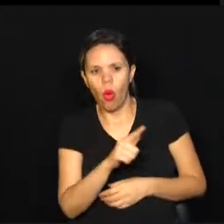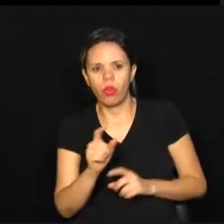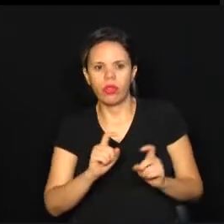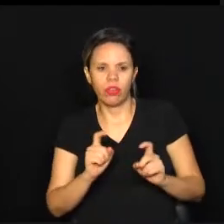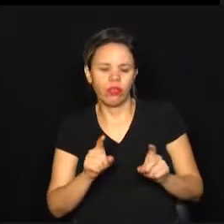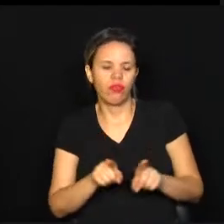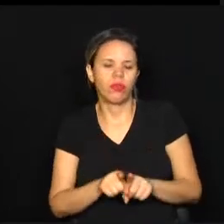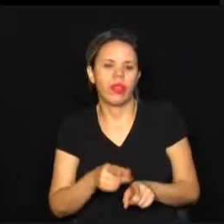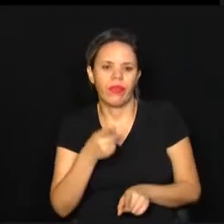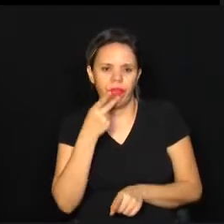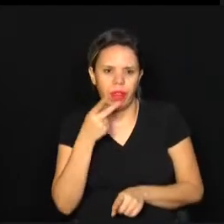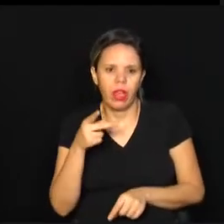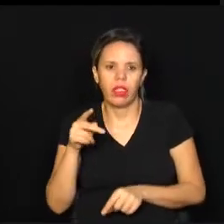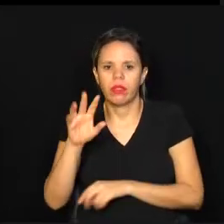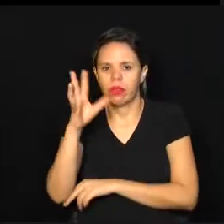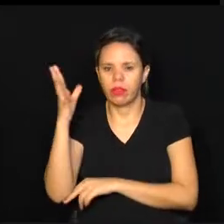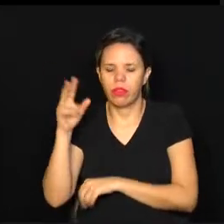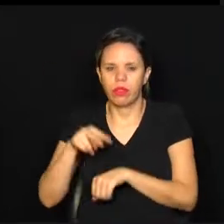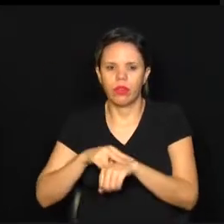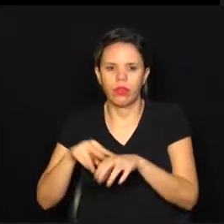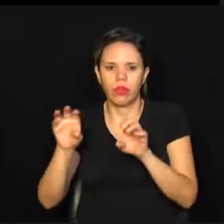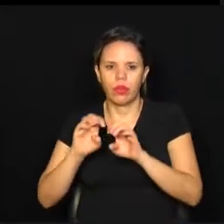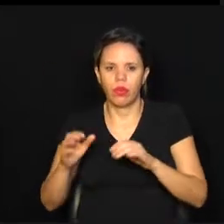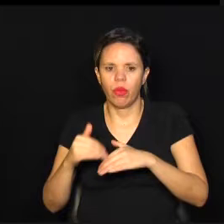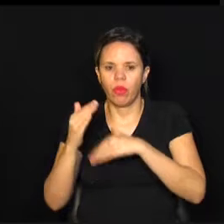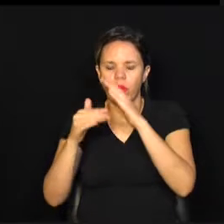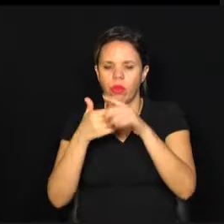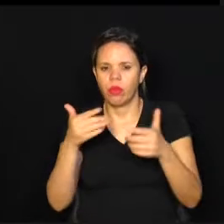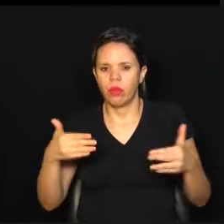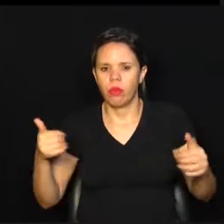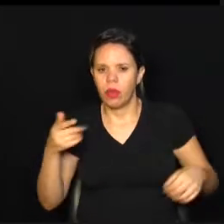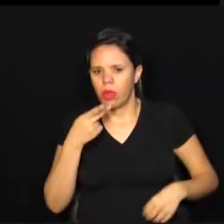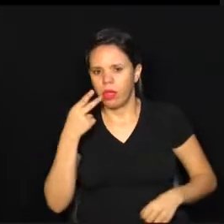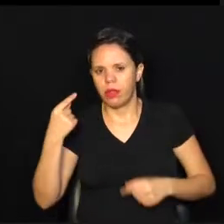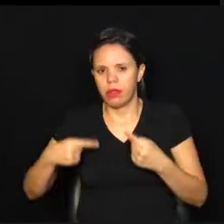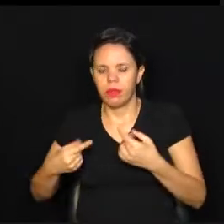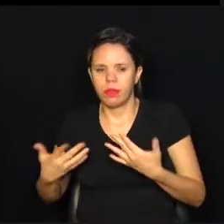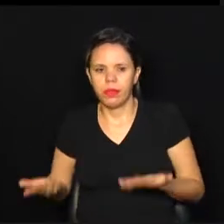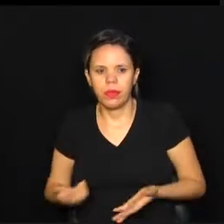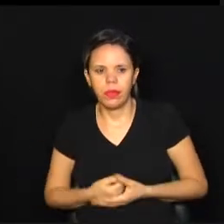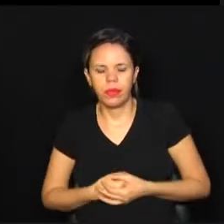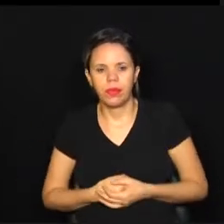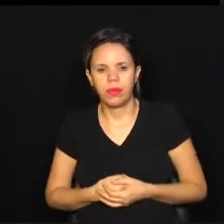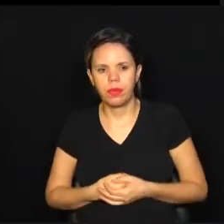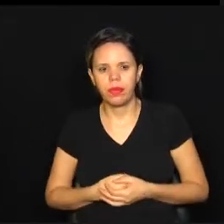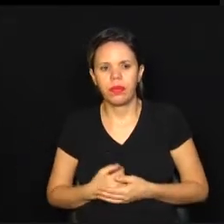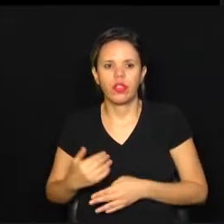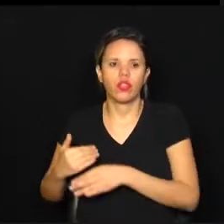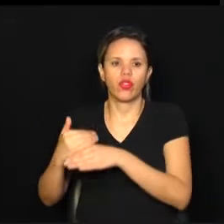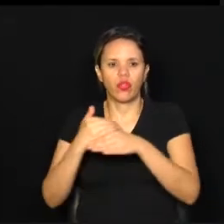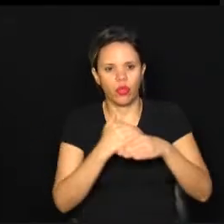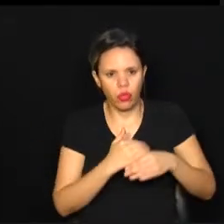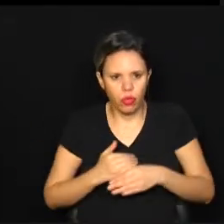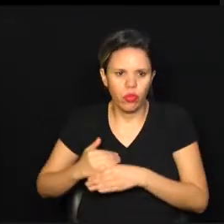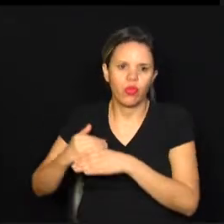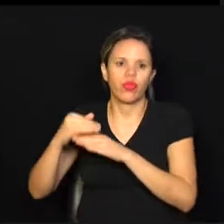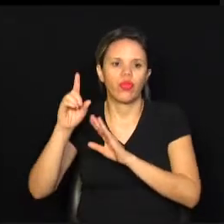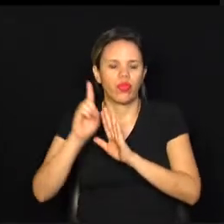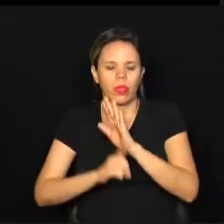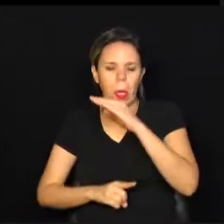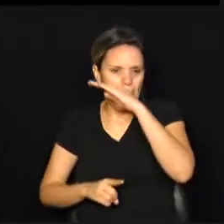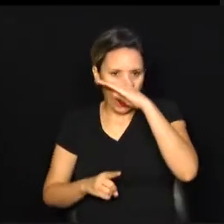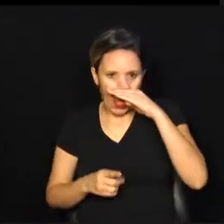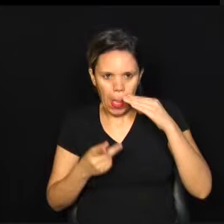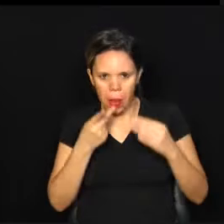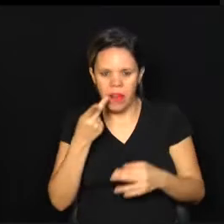ambiental, de infraestruturas verdes, né, precisamos avançar nesse debate. Da igualdade de direitos, onde a gente fala de